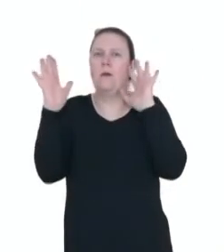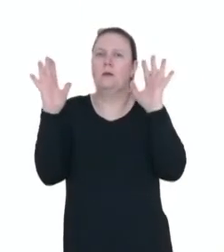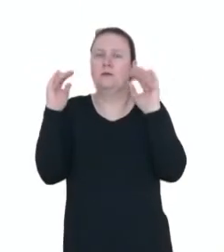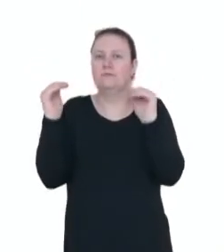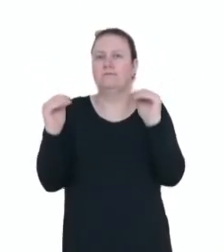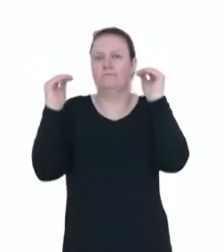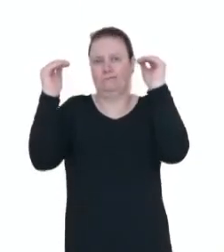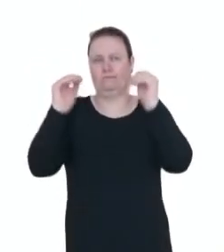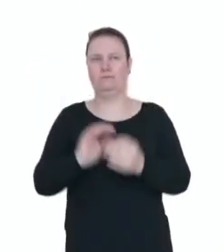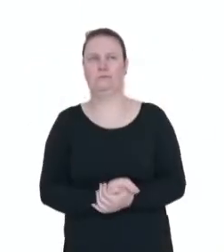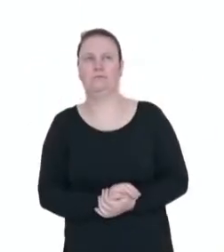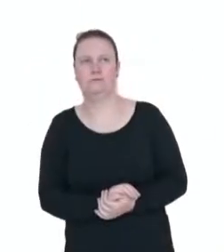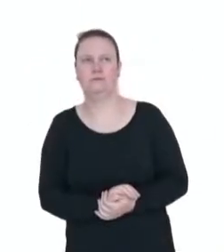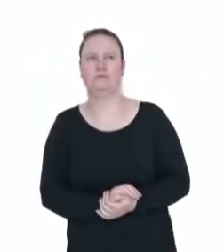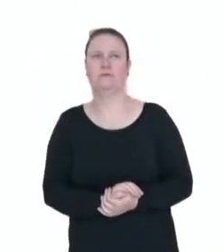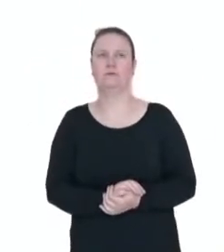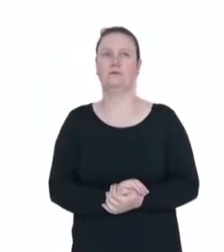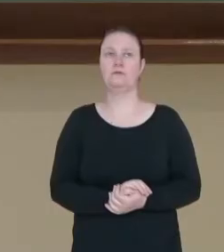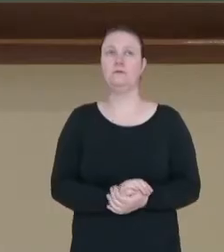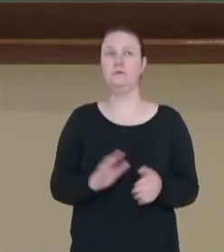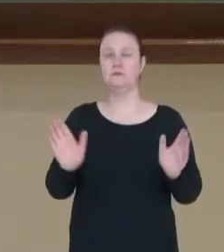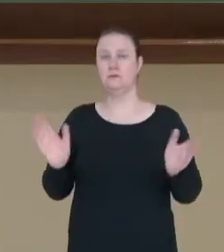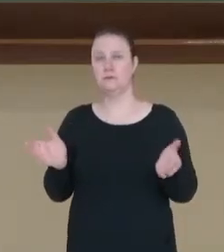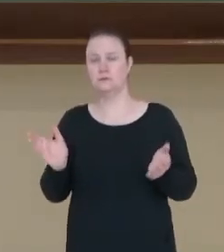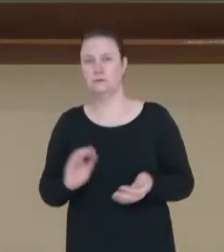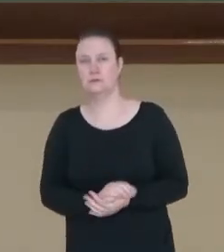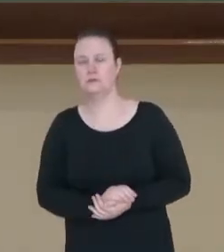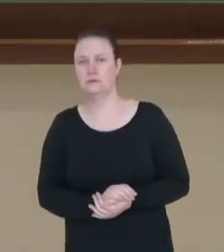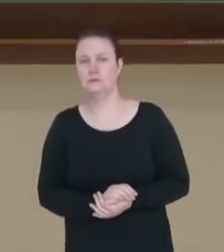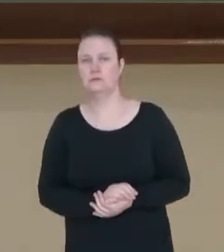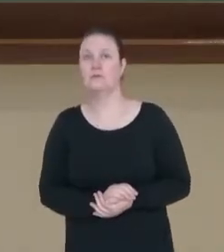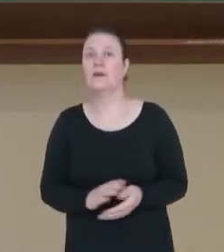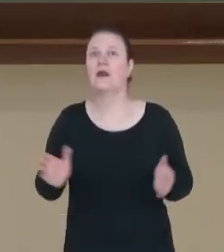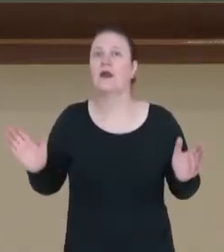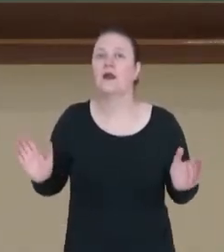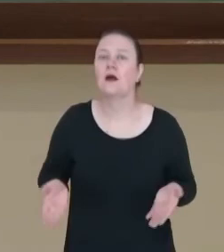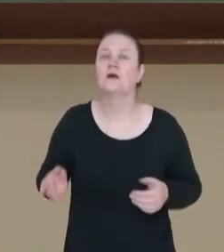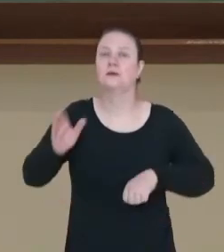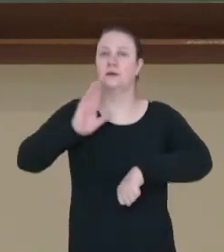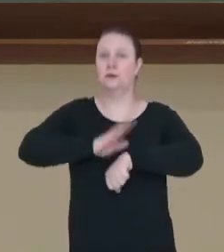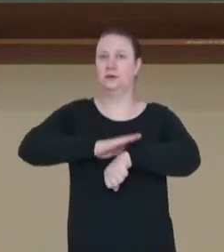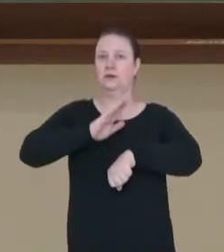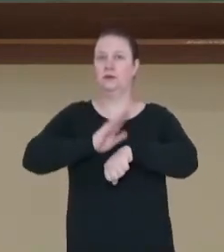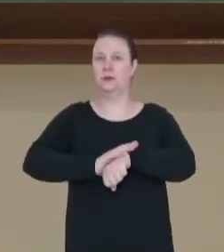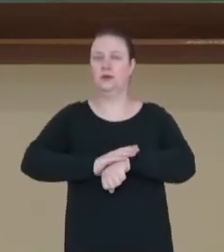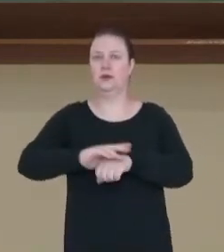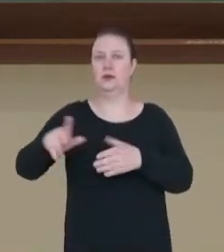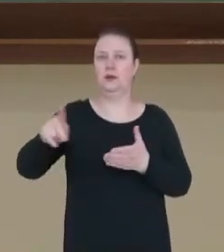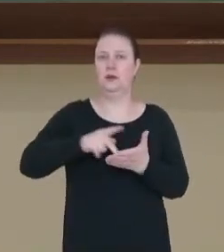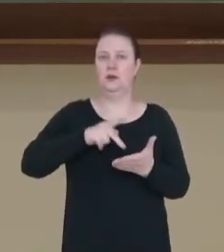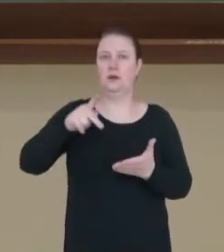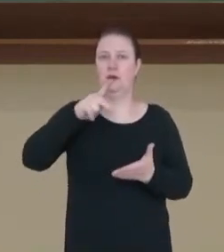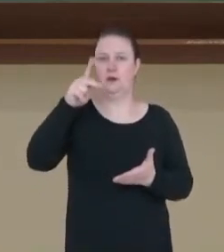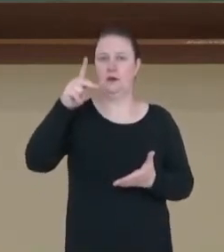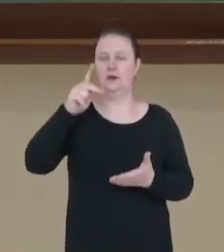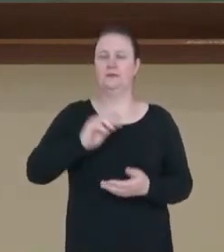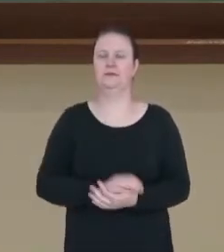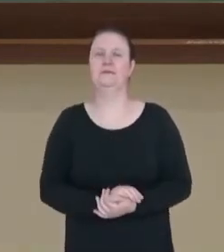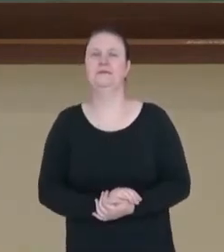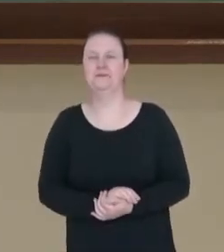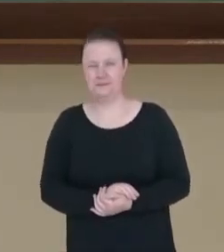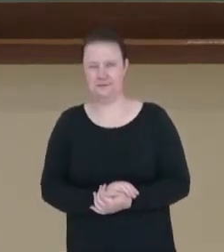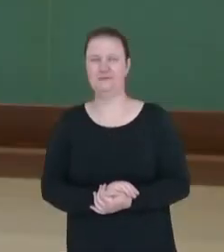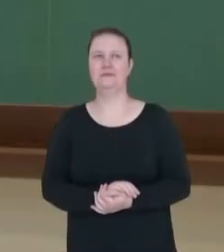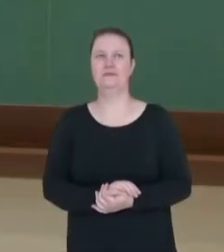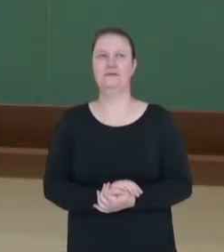ou menos isso, combinado? E agora? É a hora da poesia, muito